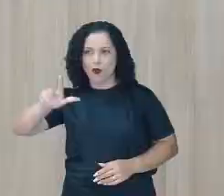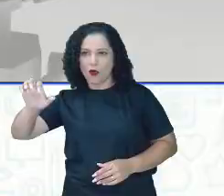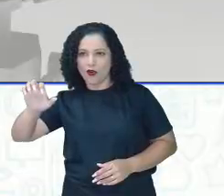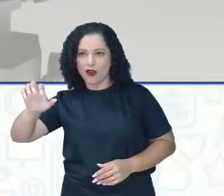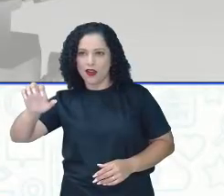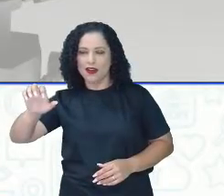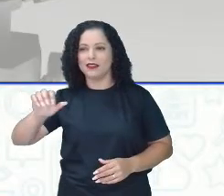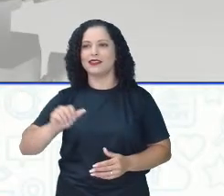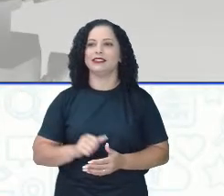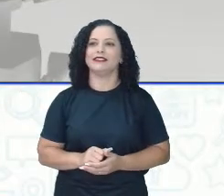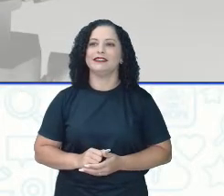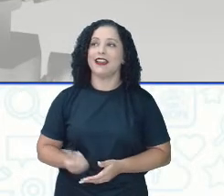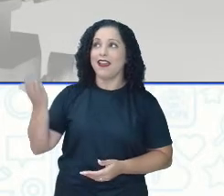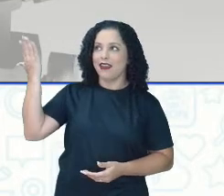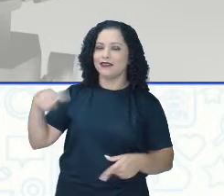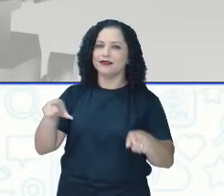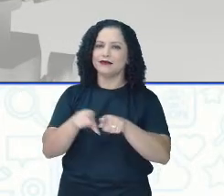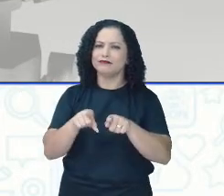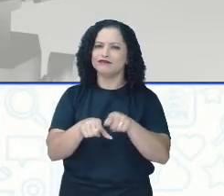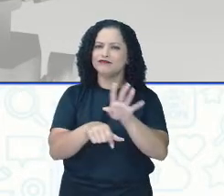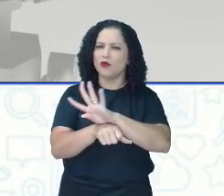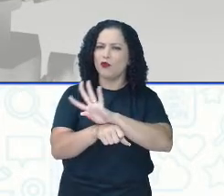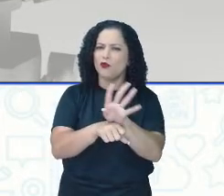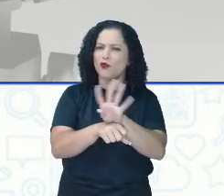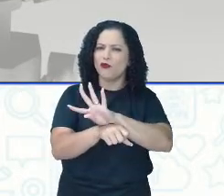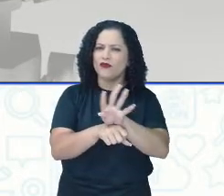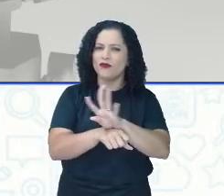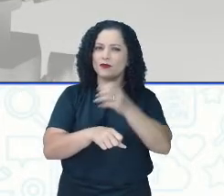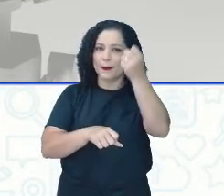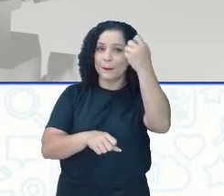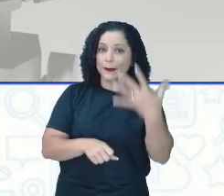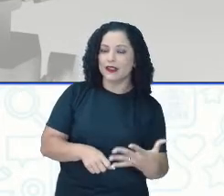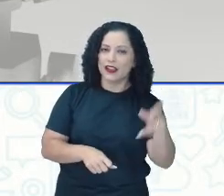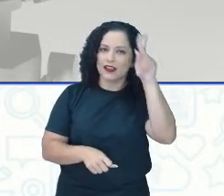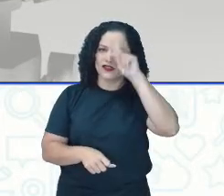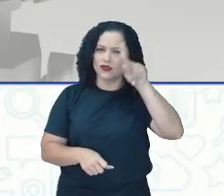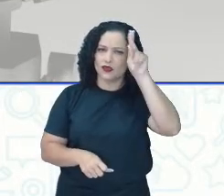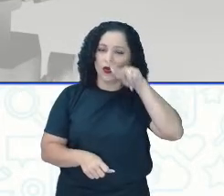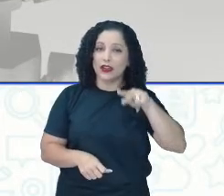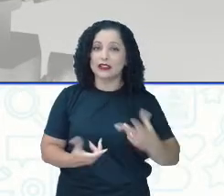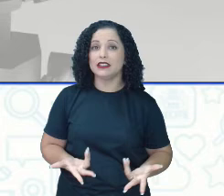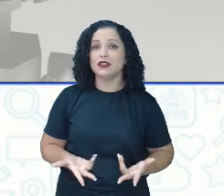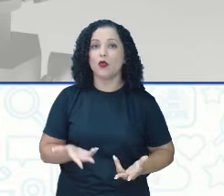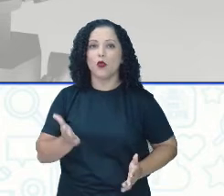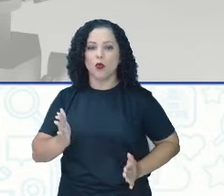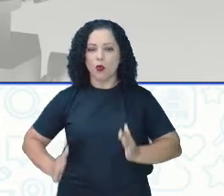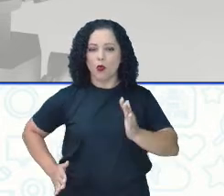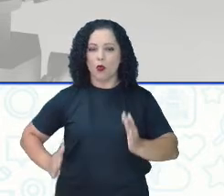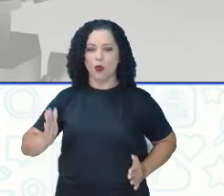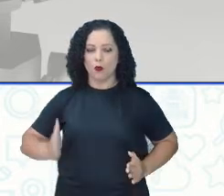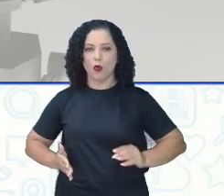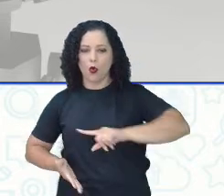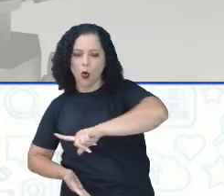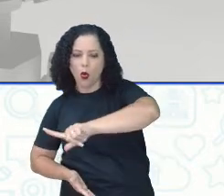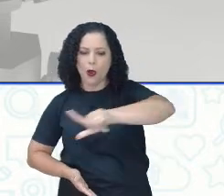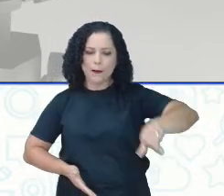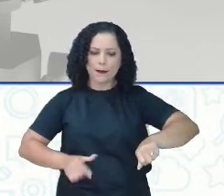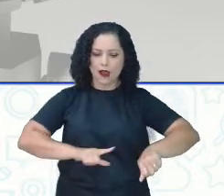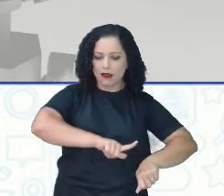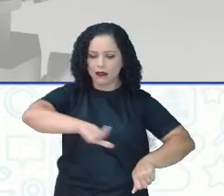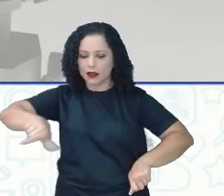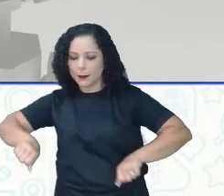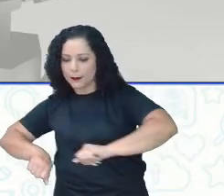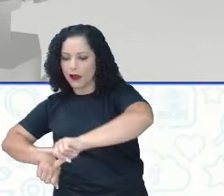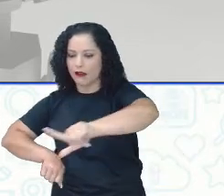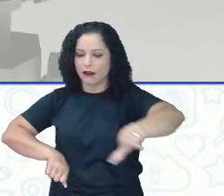o Wall-E é um filme, tá certo? Que conta a história de um robô limpador que foi deixado na Terra para limpar a sujeira